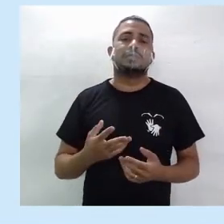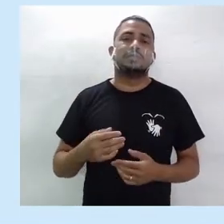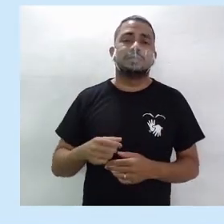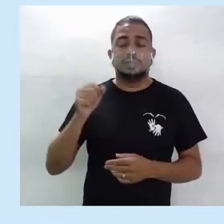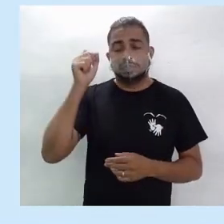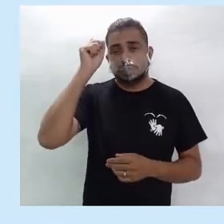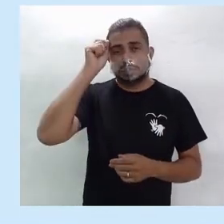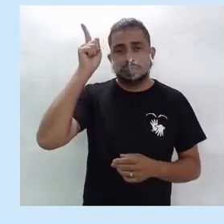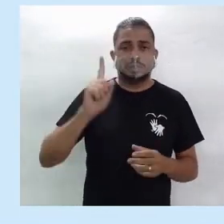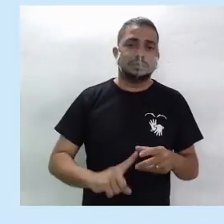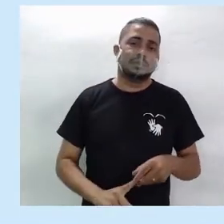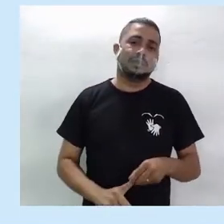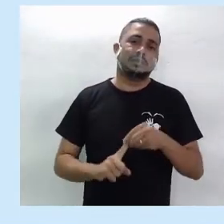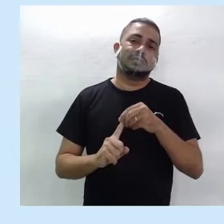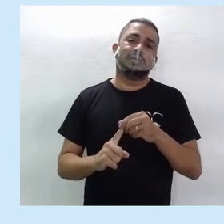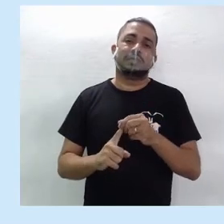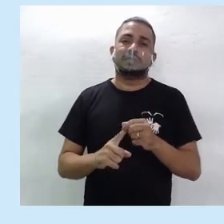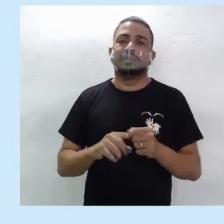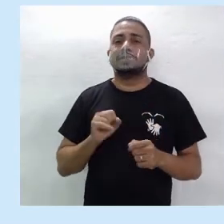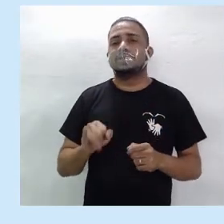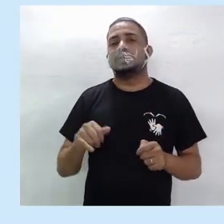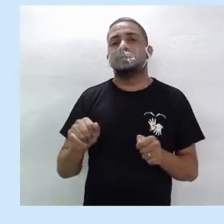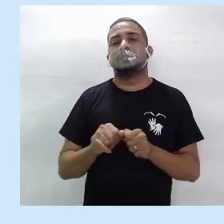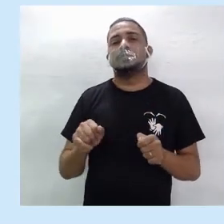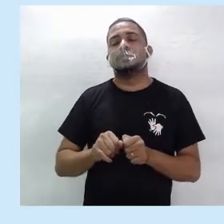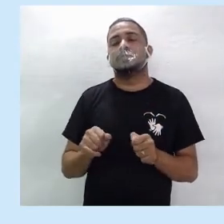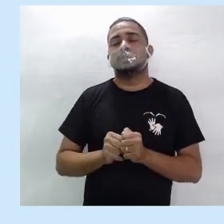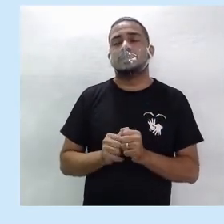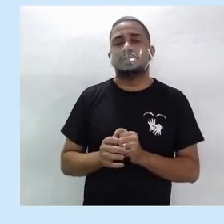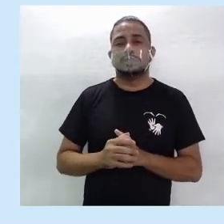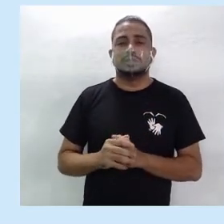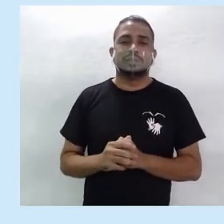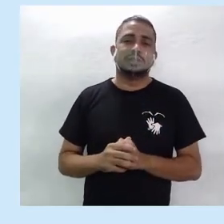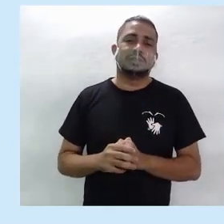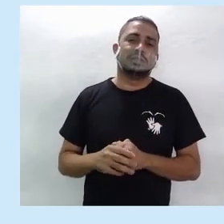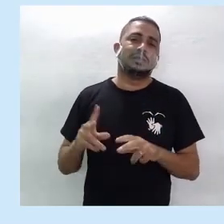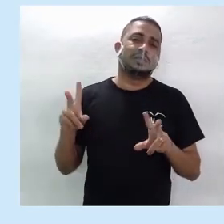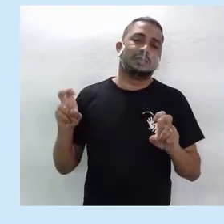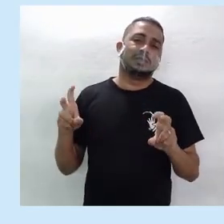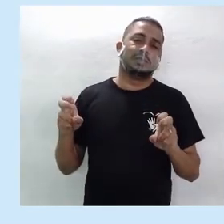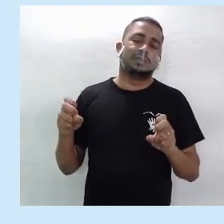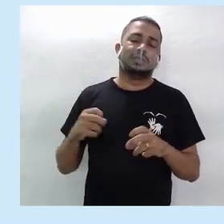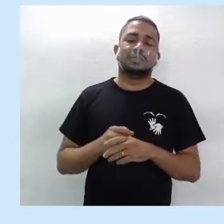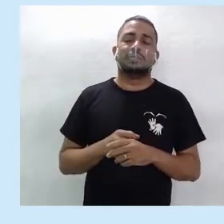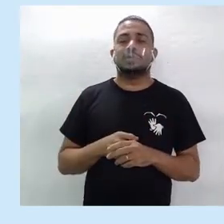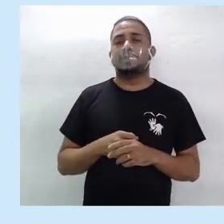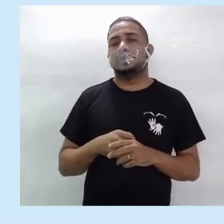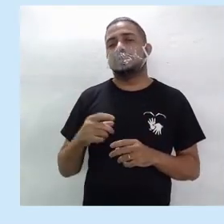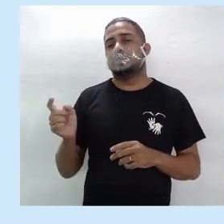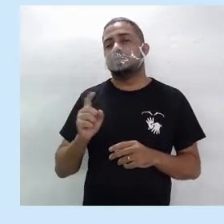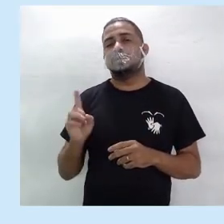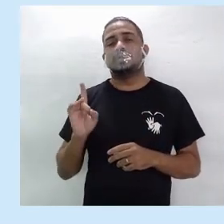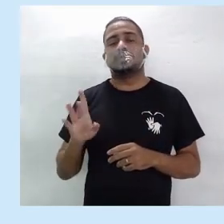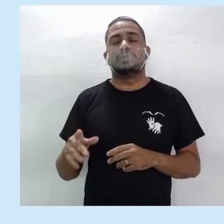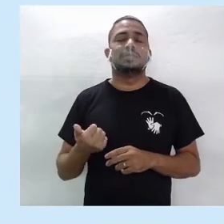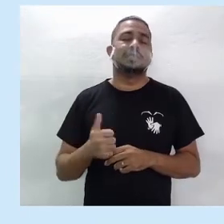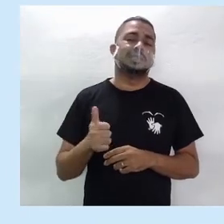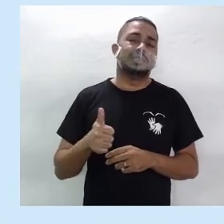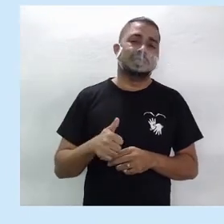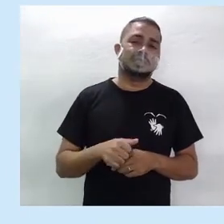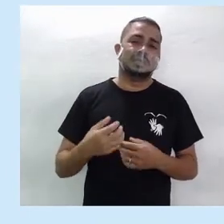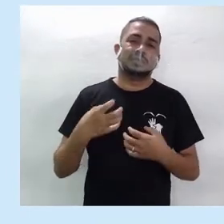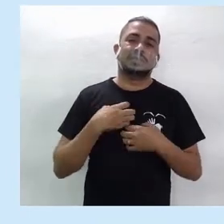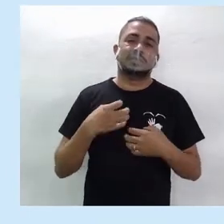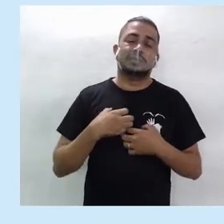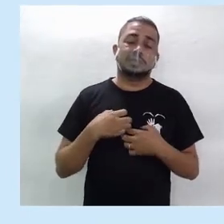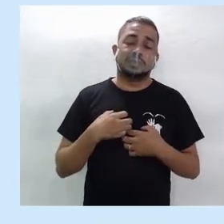ideia principal do mapa. Isso a gente faz através do tema do mapa. Então, não é só analisar as cores e o formato,